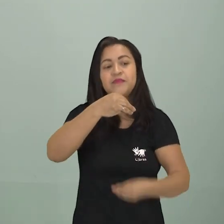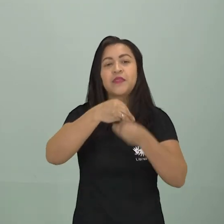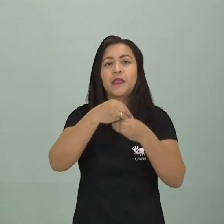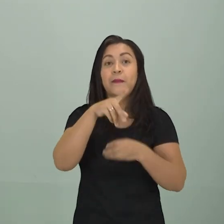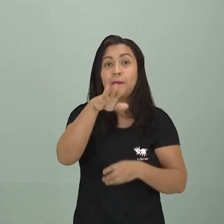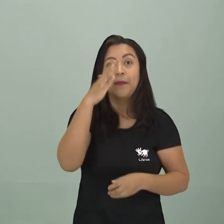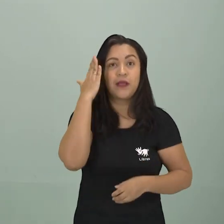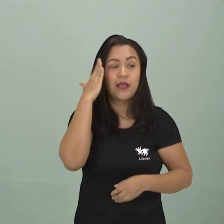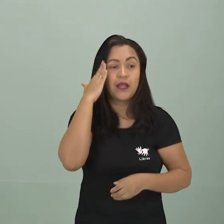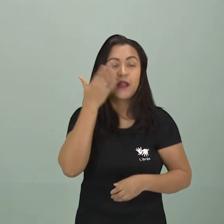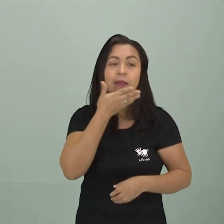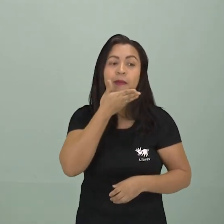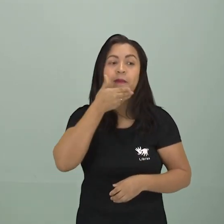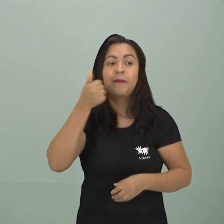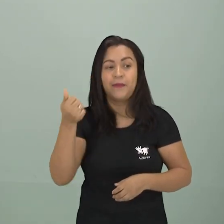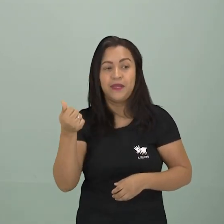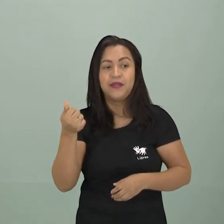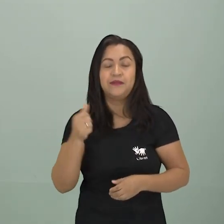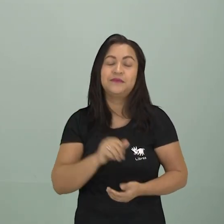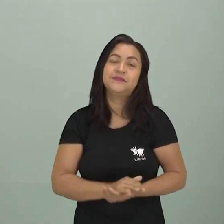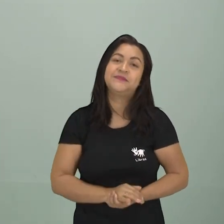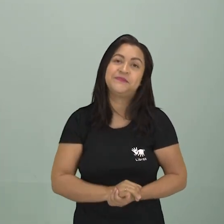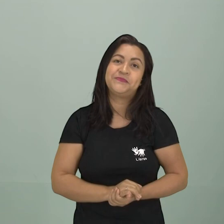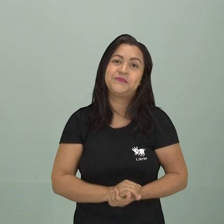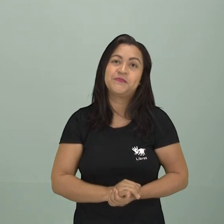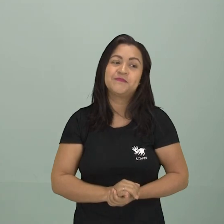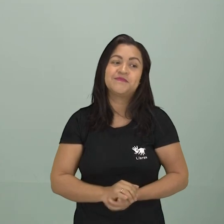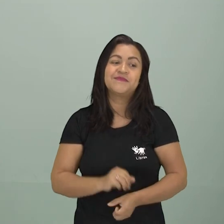a matéria. Também tem videoaulas e eu